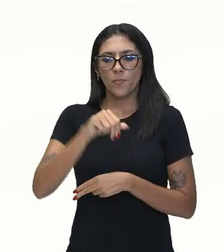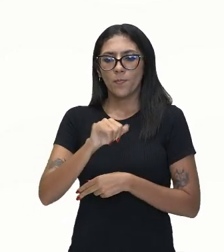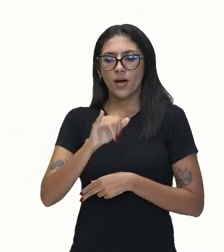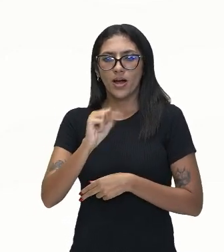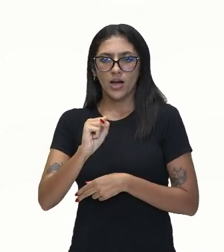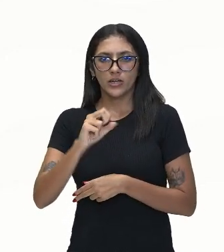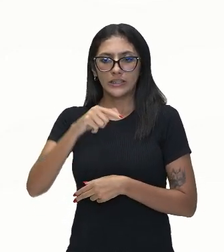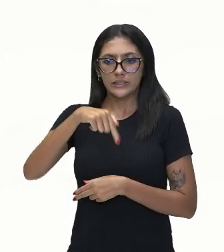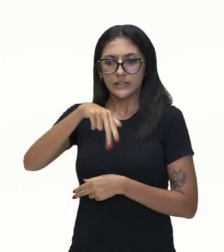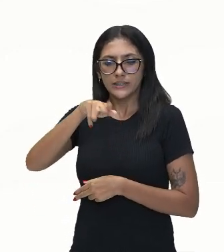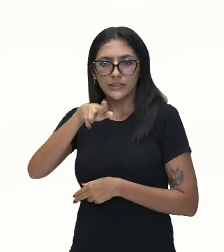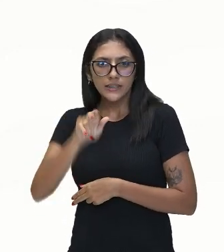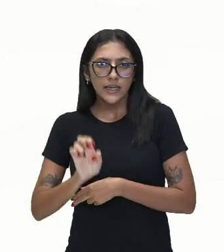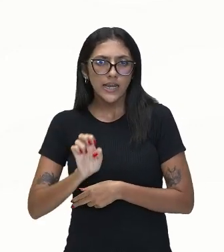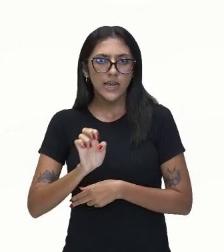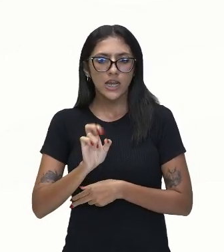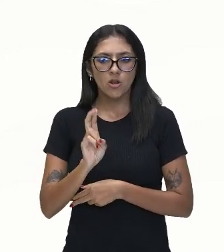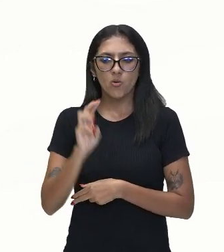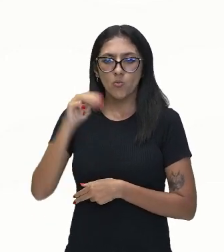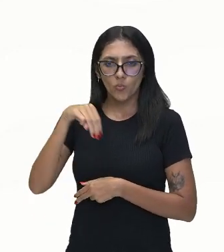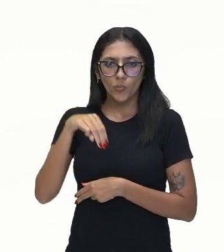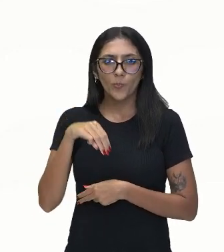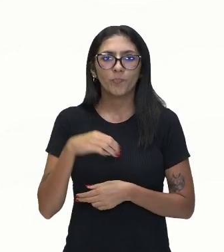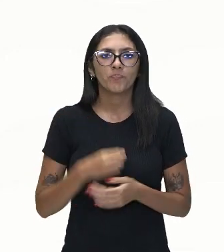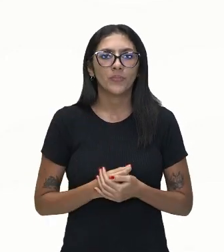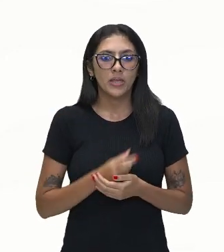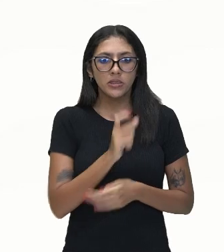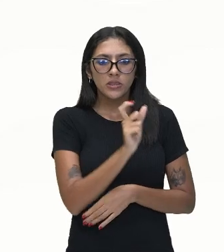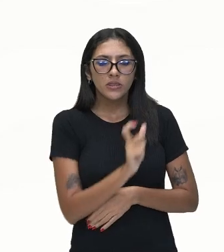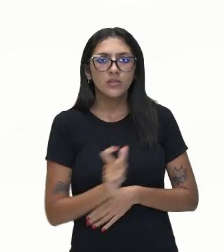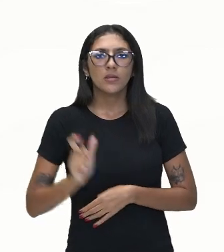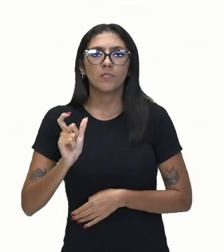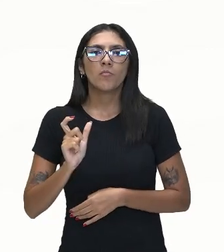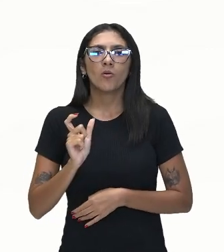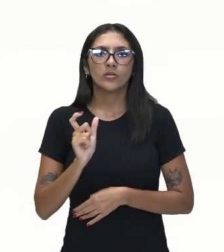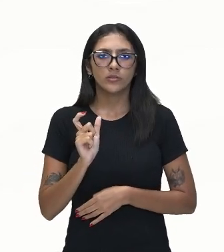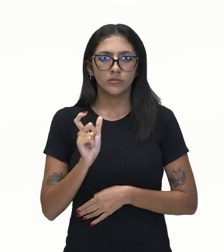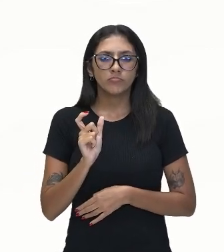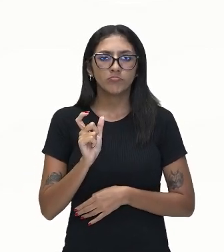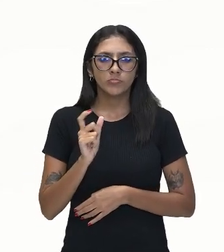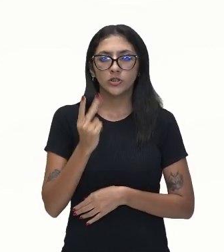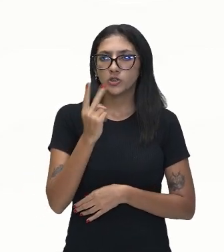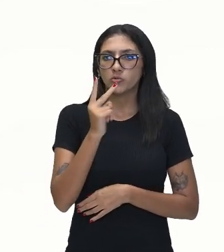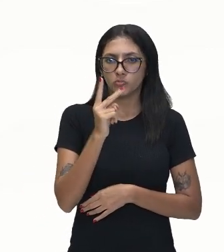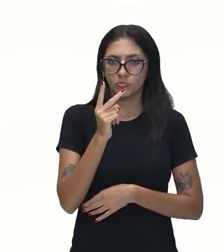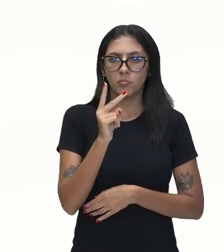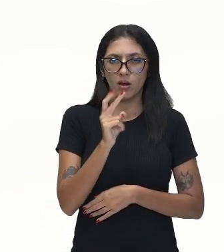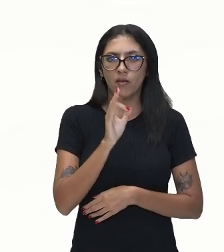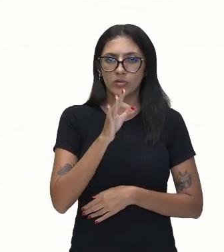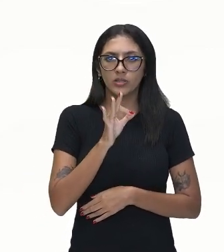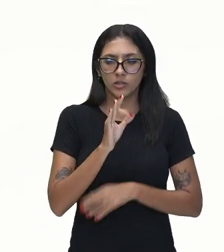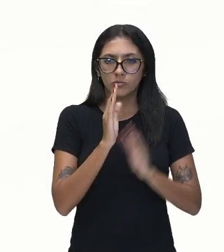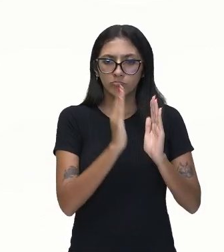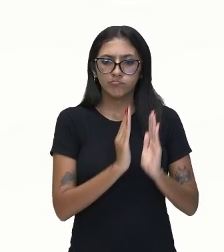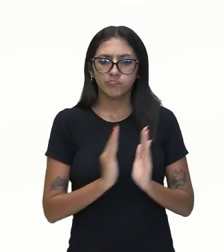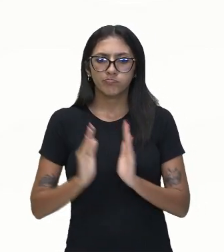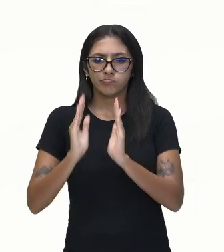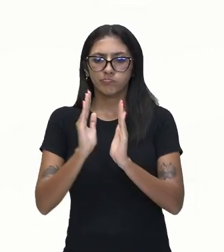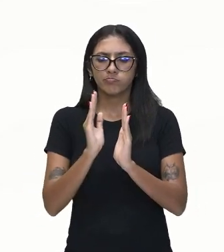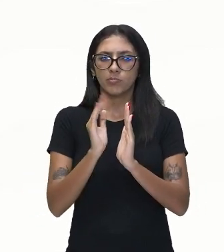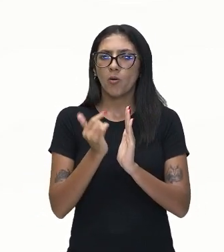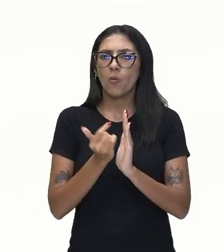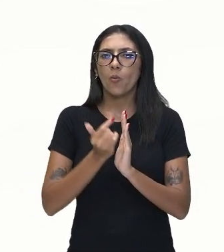estiverem seguidas de um substantivo, eu tenho a expressão mais de um seguida de um substantivo, ou a